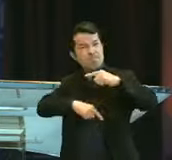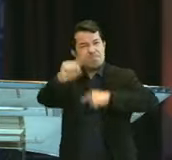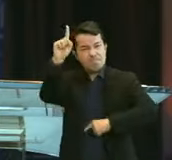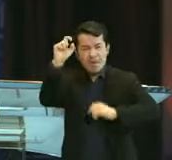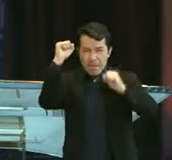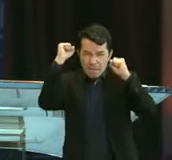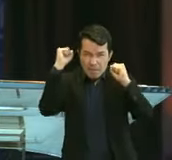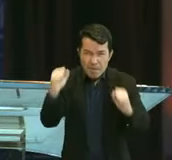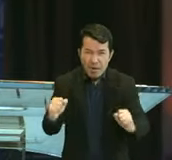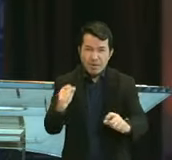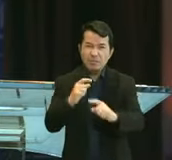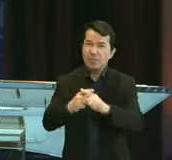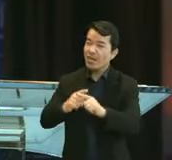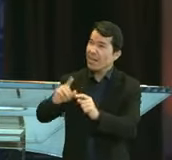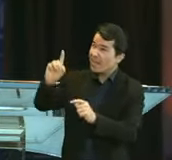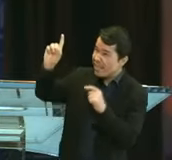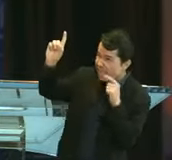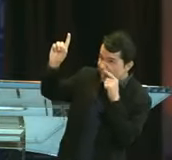que me fortalece.